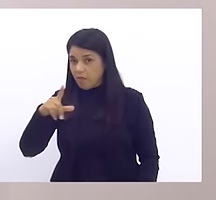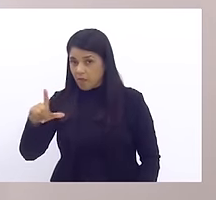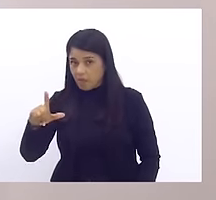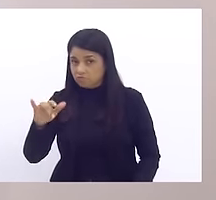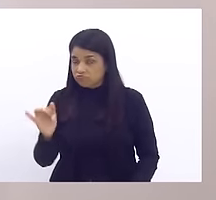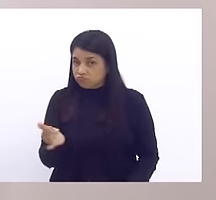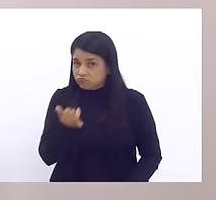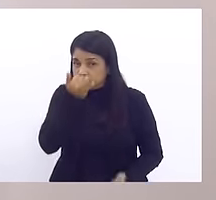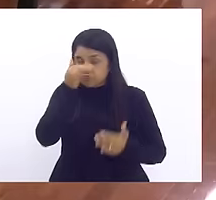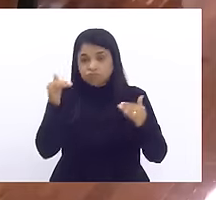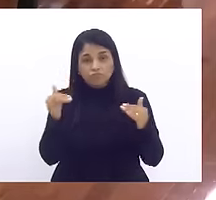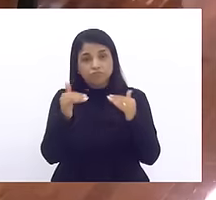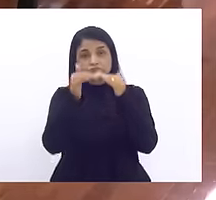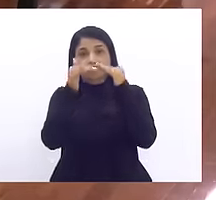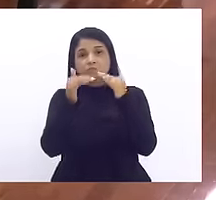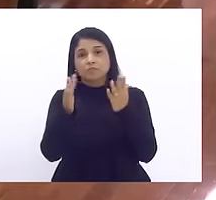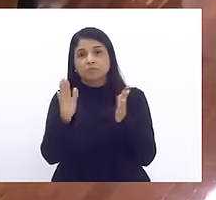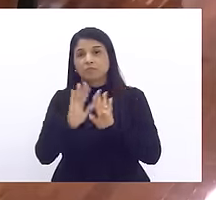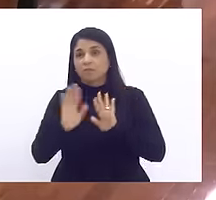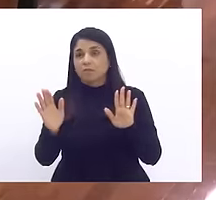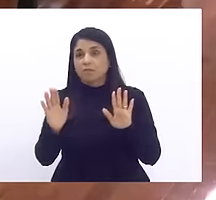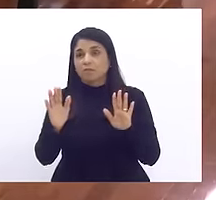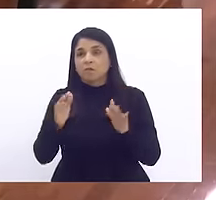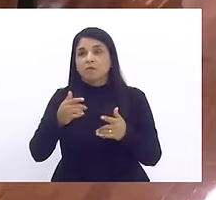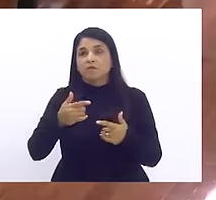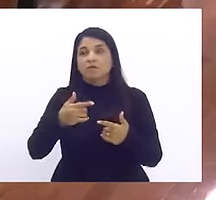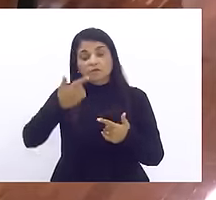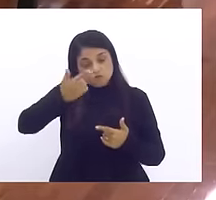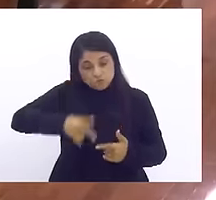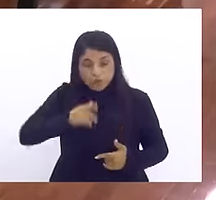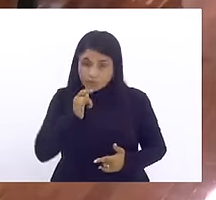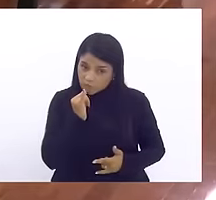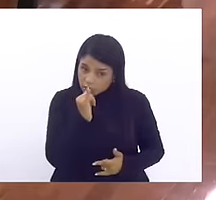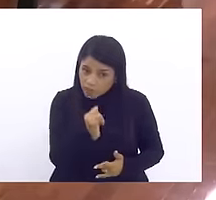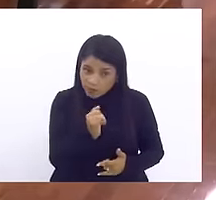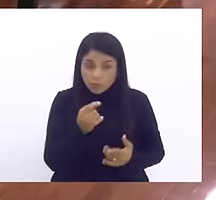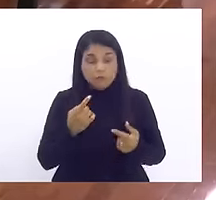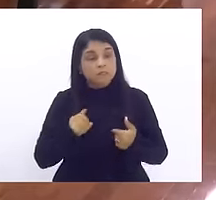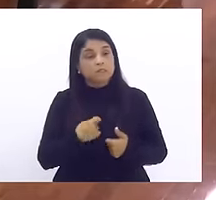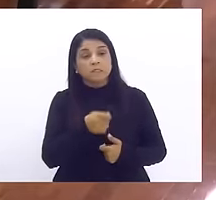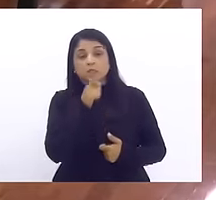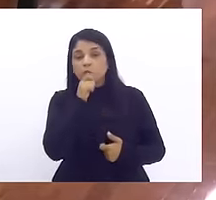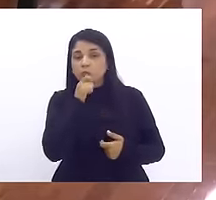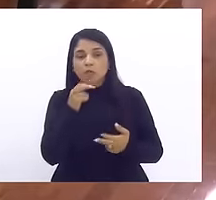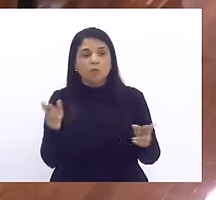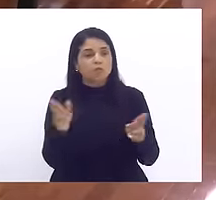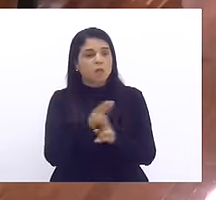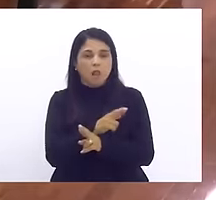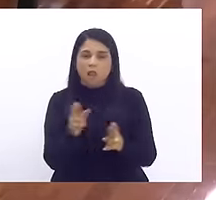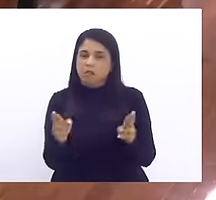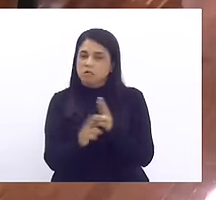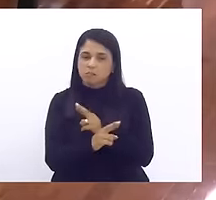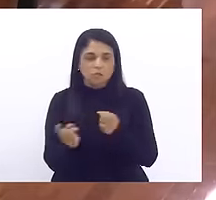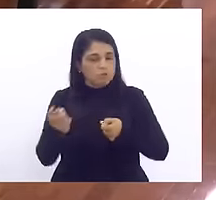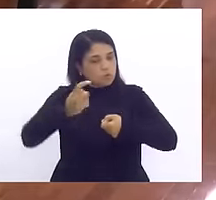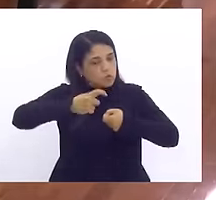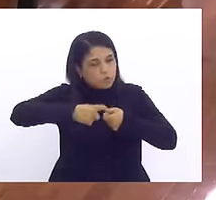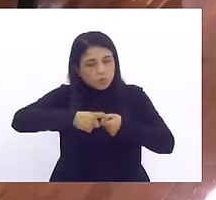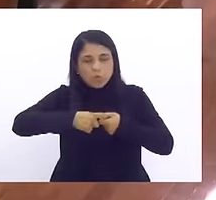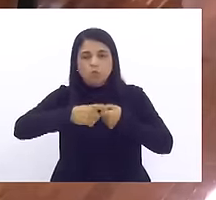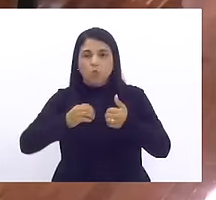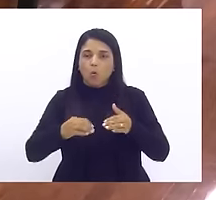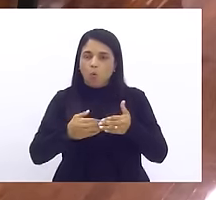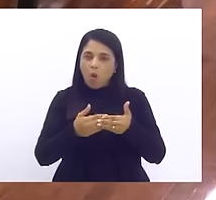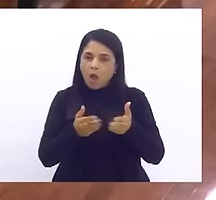algum propósito coincidência e repita e reafirma nós não temos nenhuma relação societária com abertura